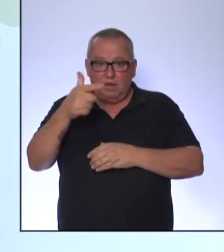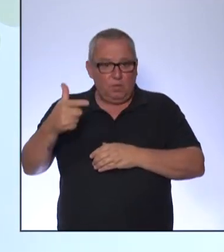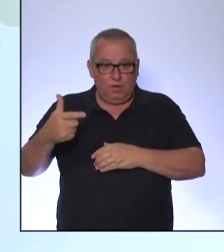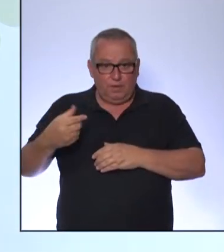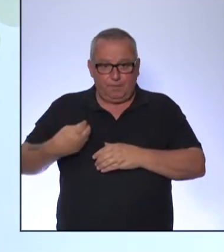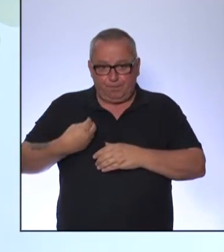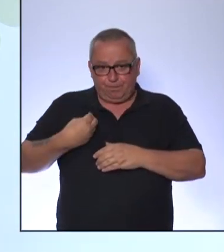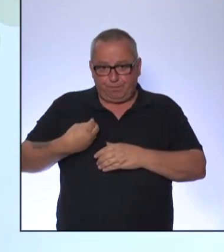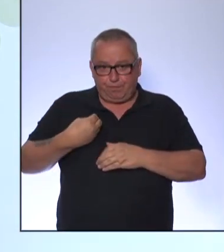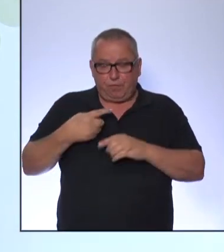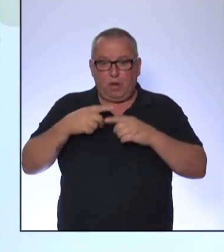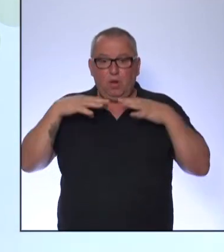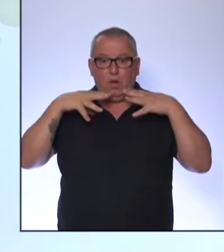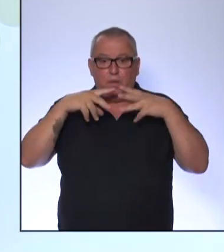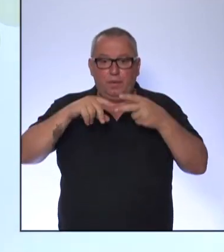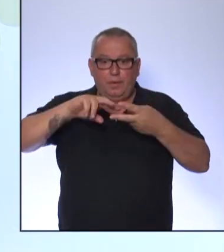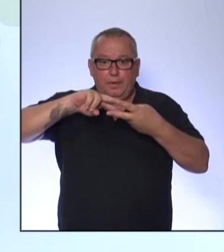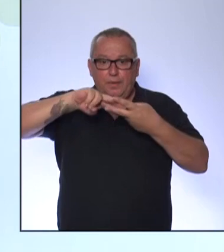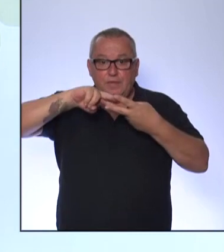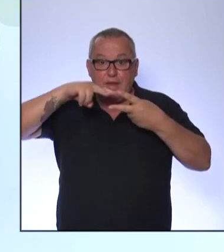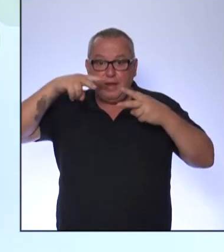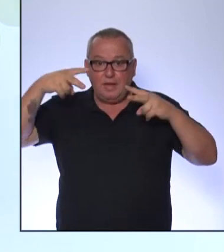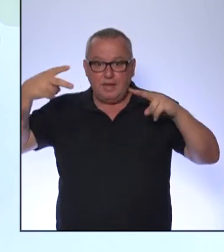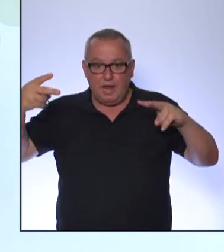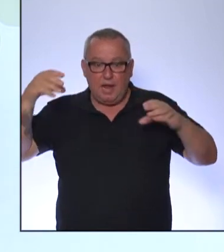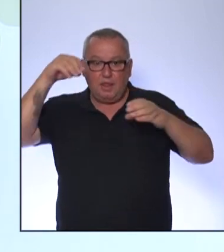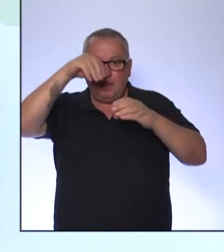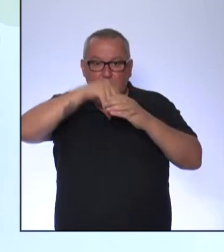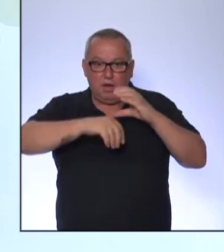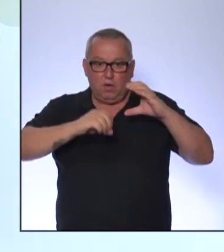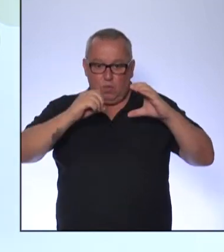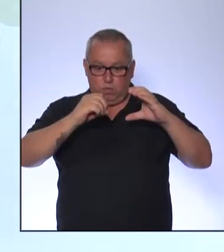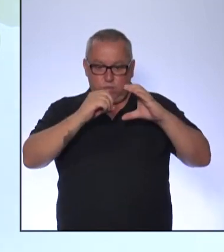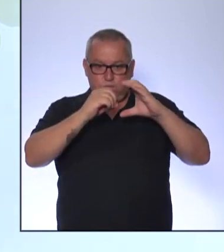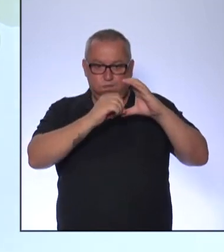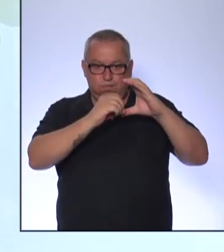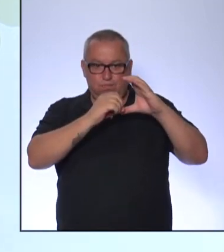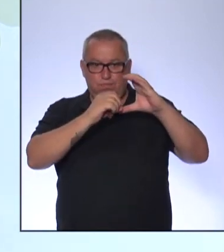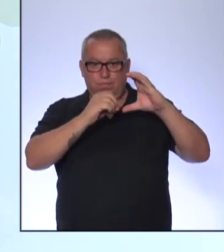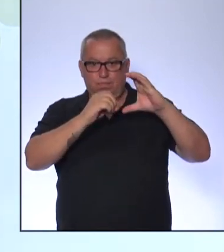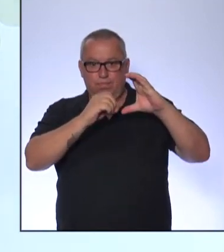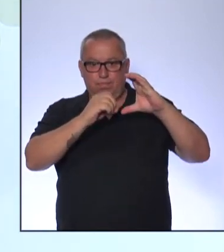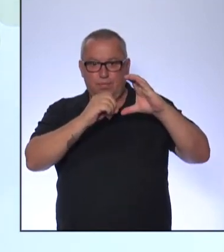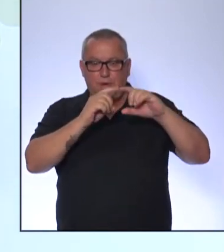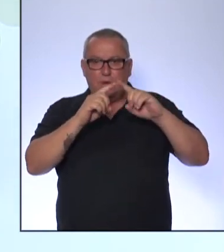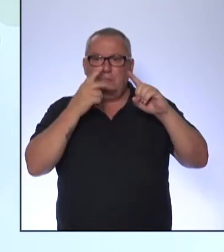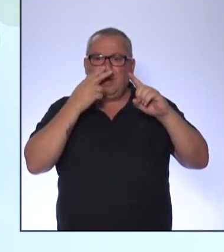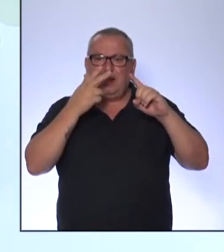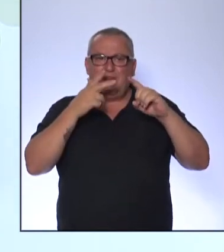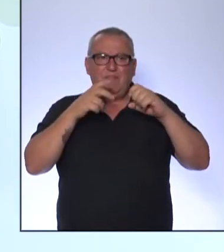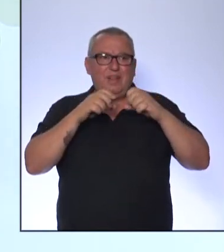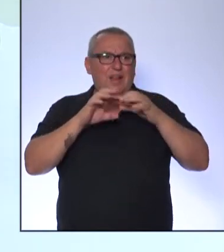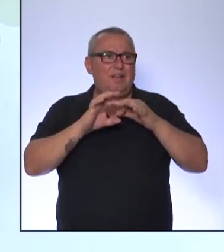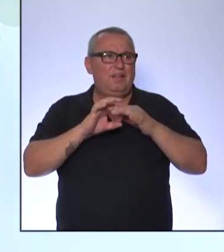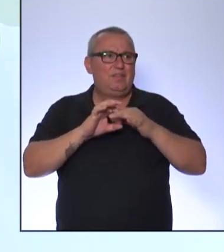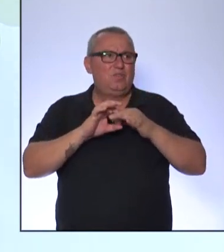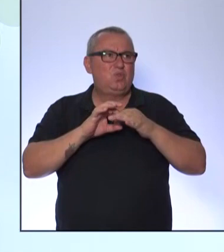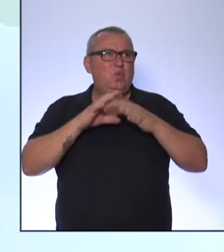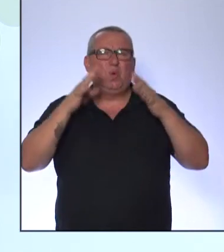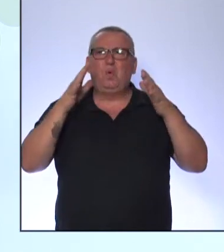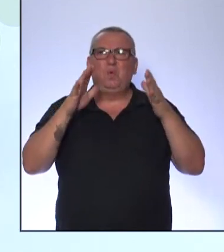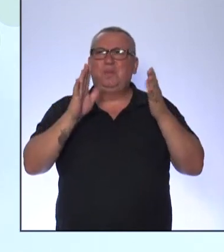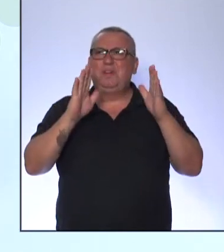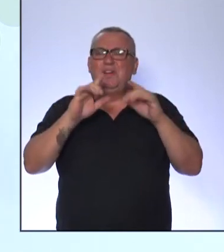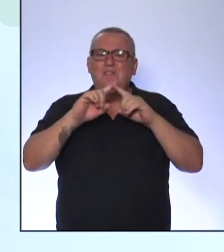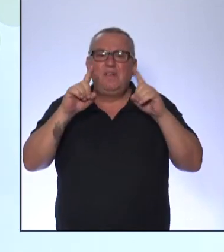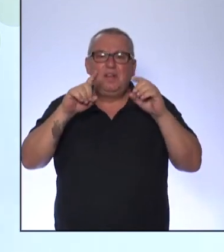o material genético que possivelmente ficaria nessa região, ela vai ficar dispersa, ela não vai ficar solta, porque solta